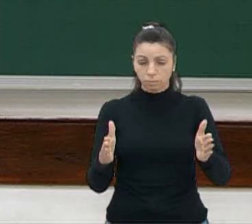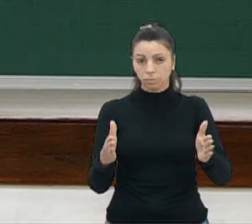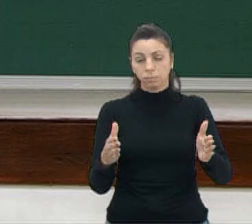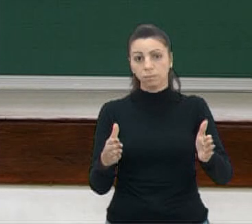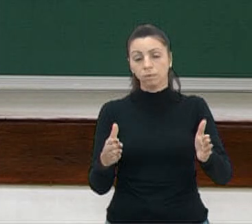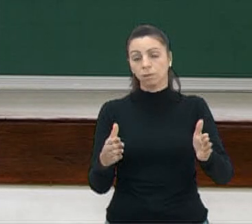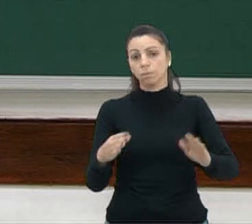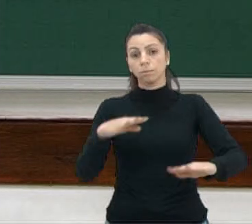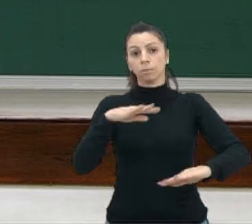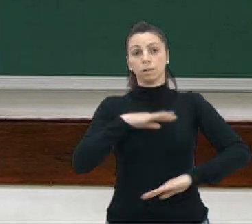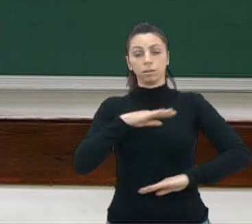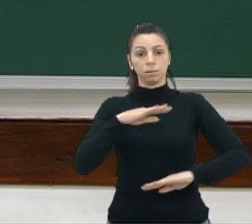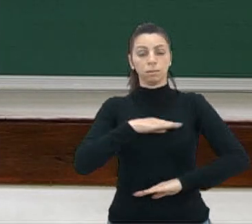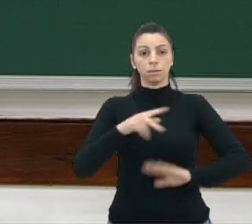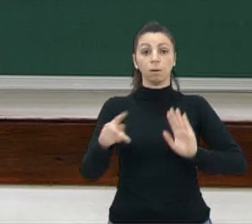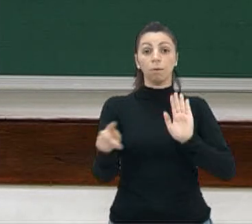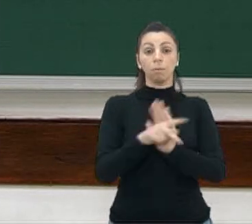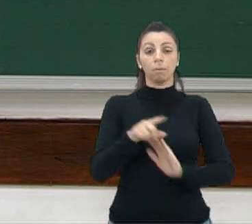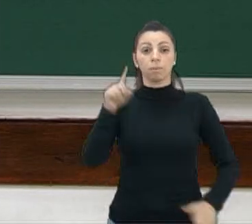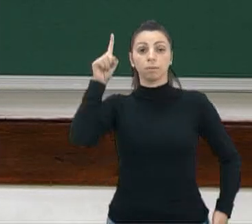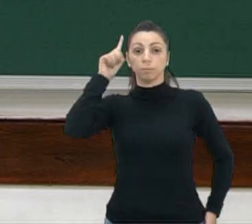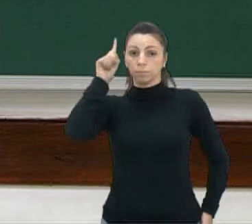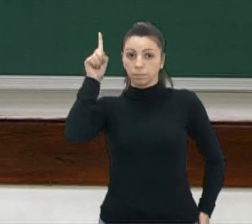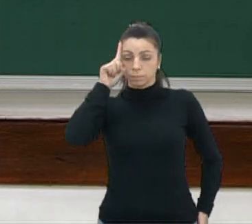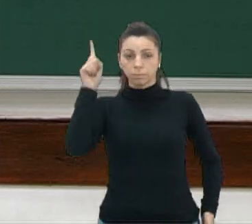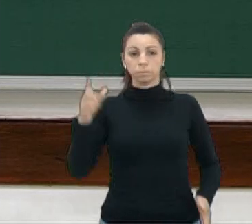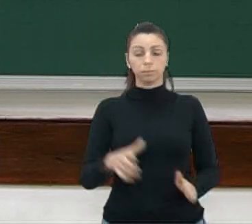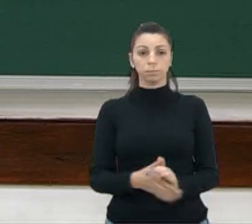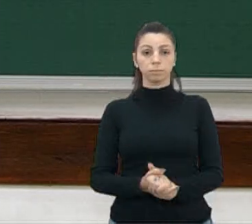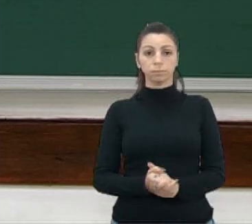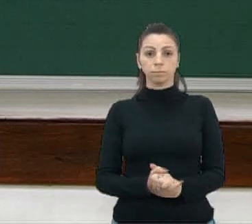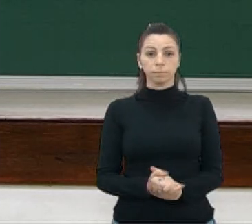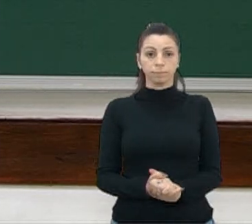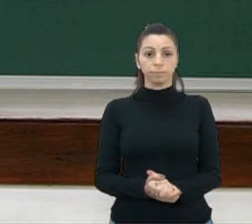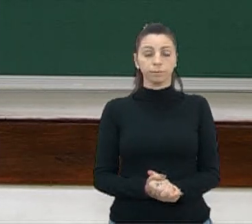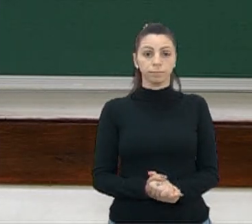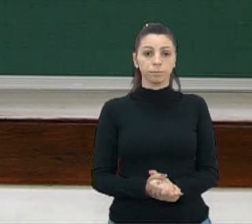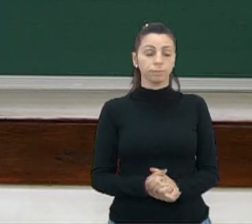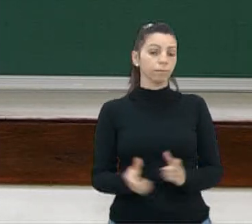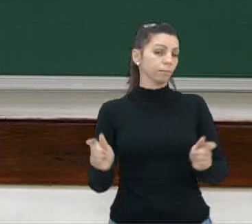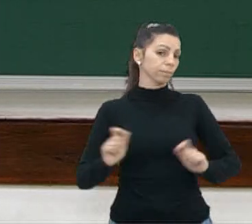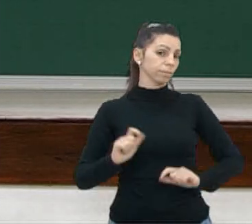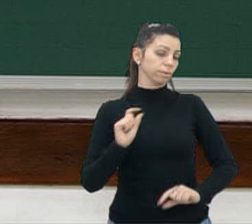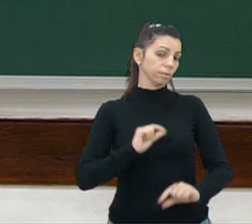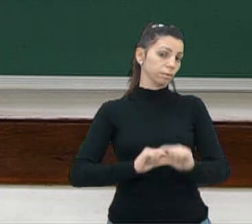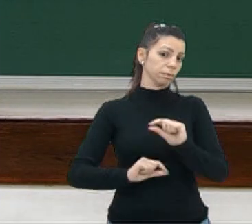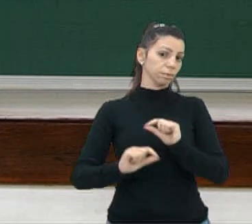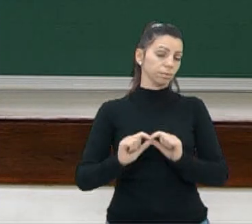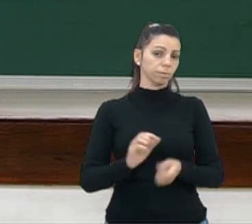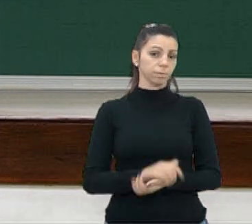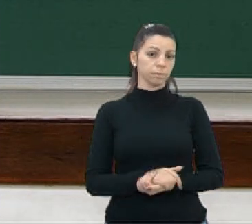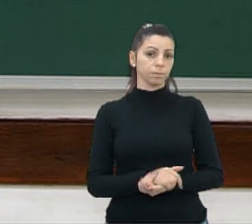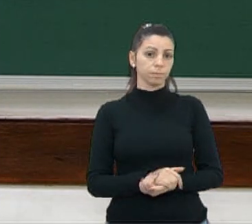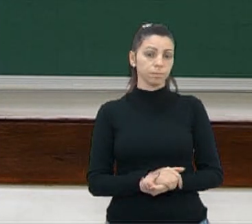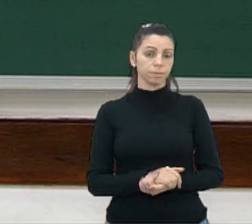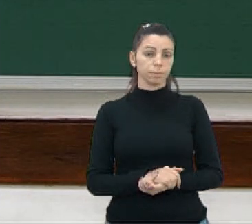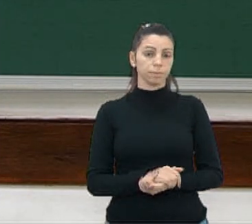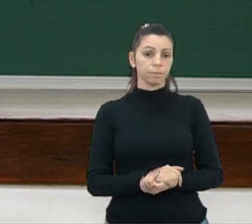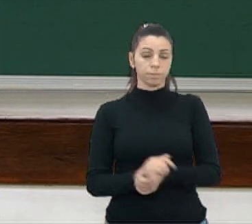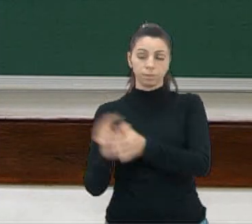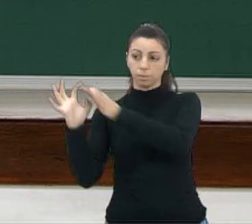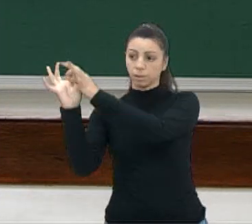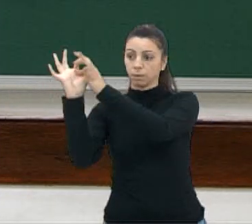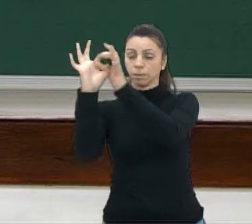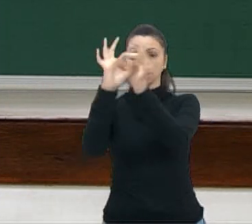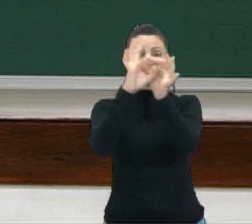cotidiano, um fato muito próximo e temporal, ela é necessária que você veja o contexto